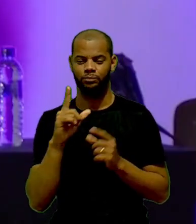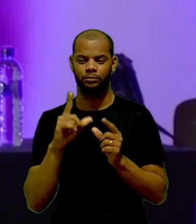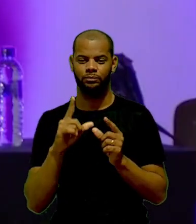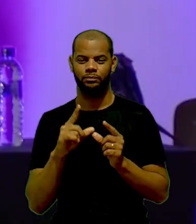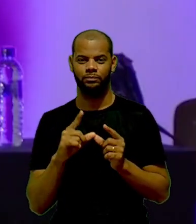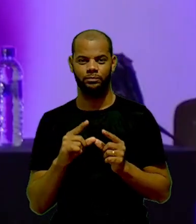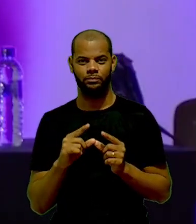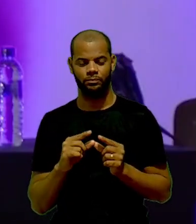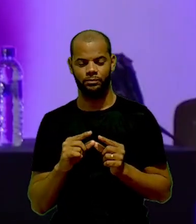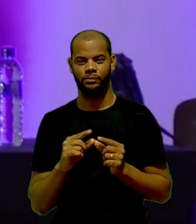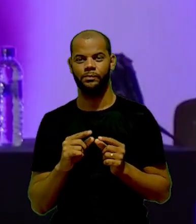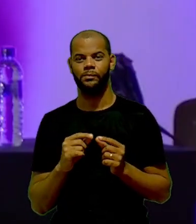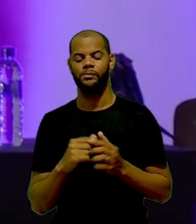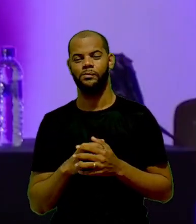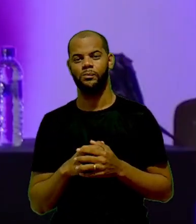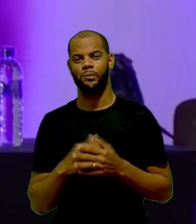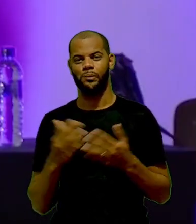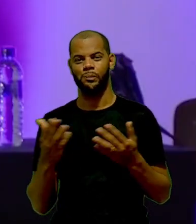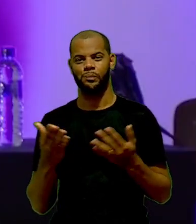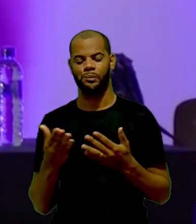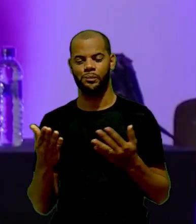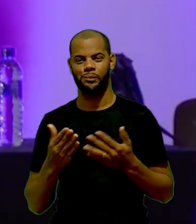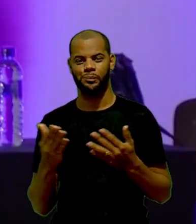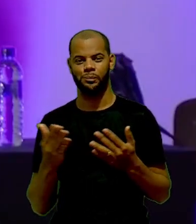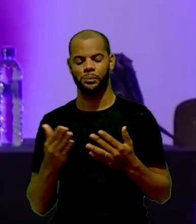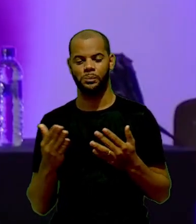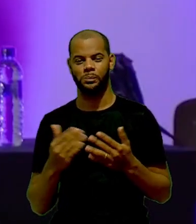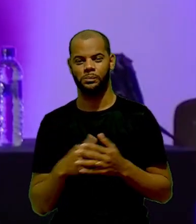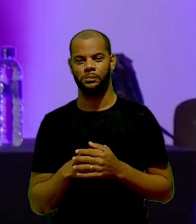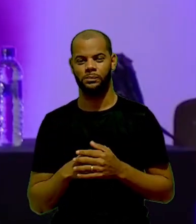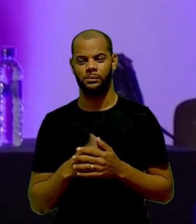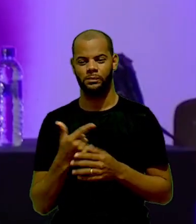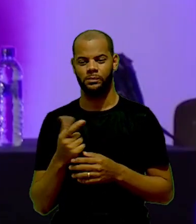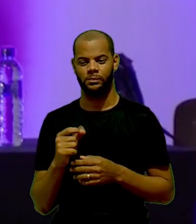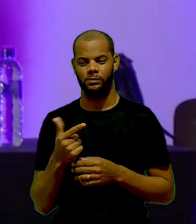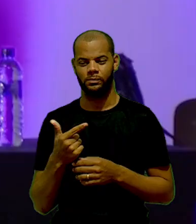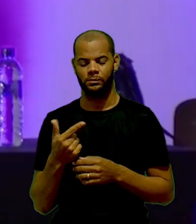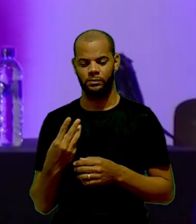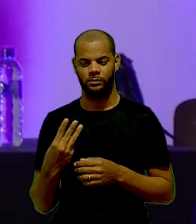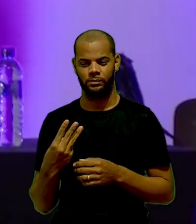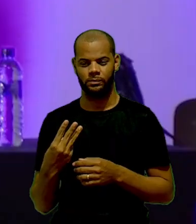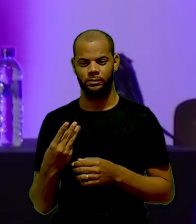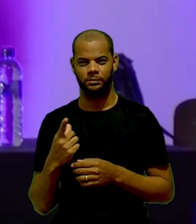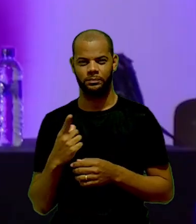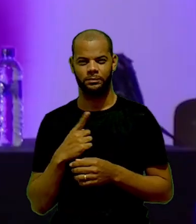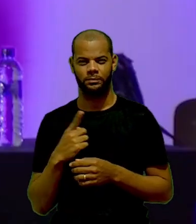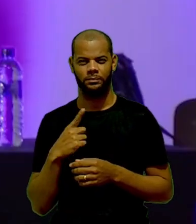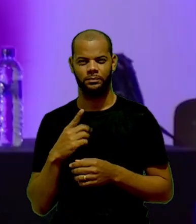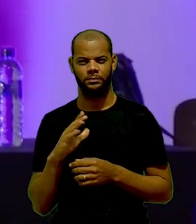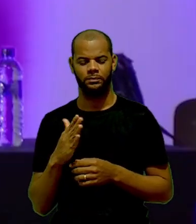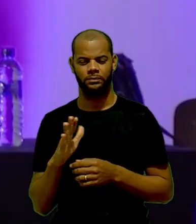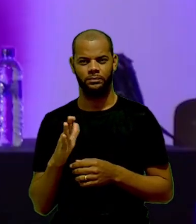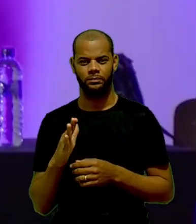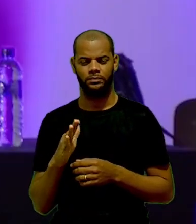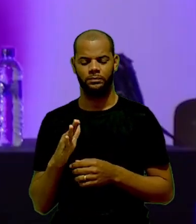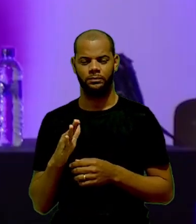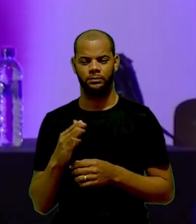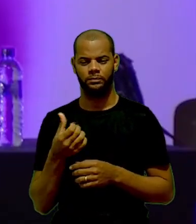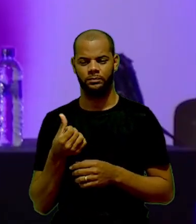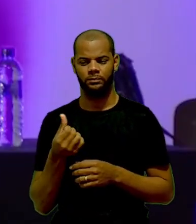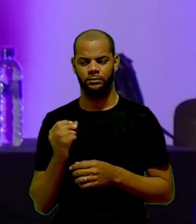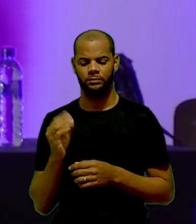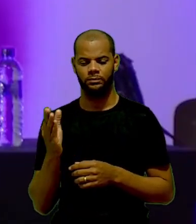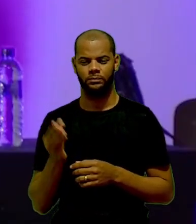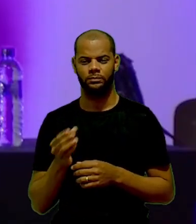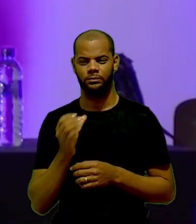decaiu muito. Em 2023, ele estava mais ou menos equivalente a